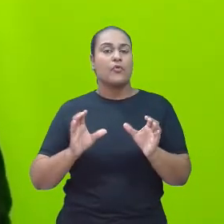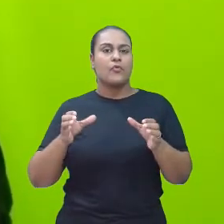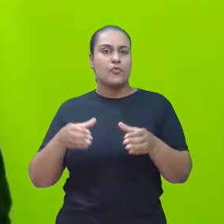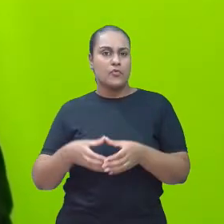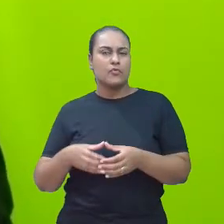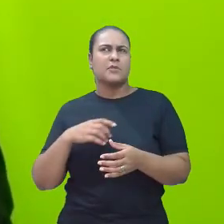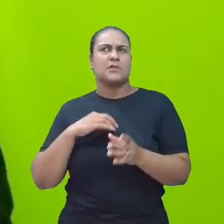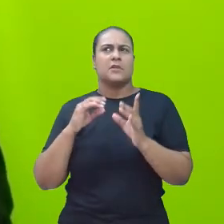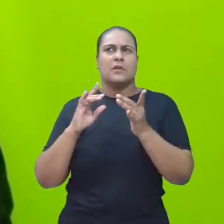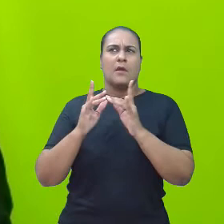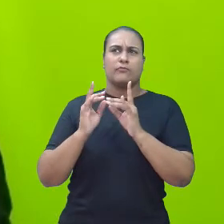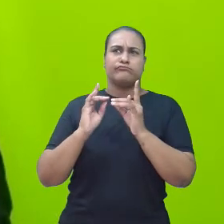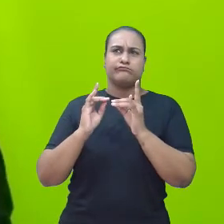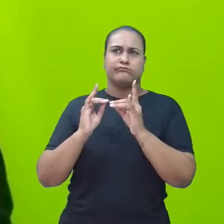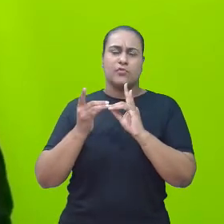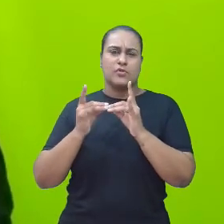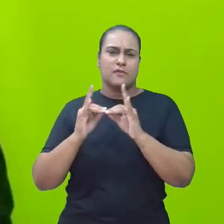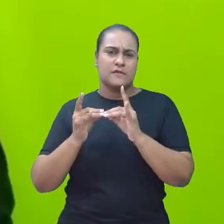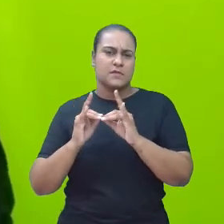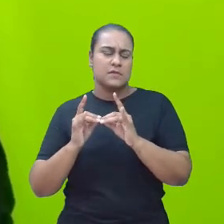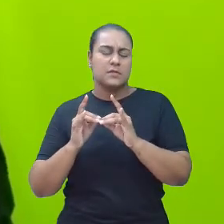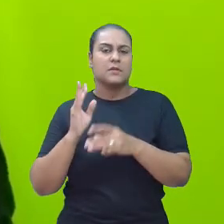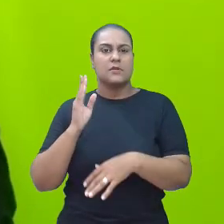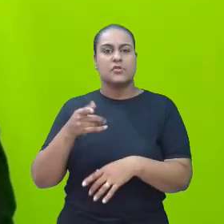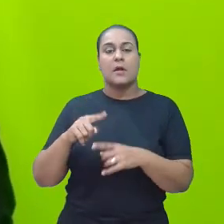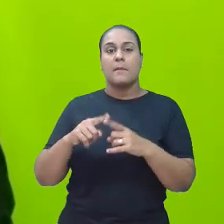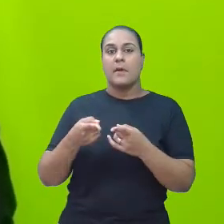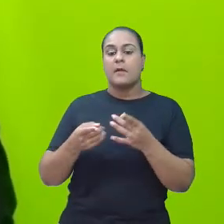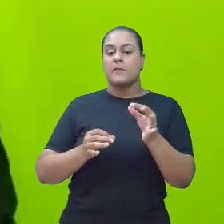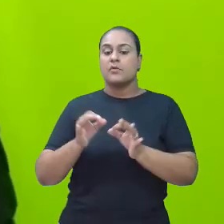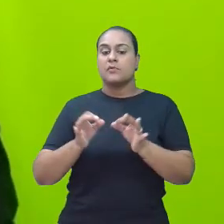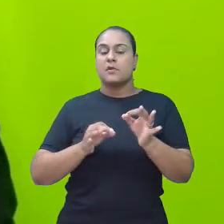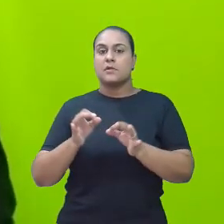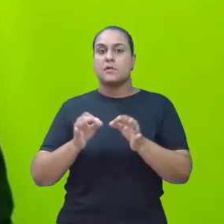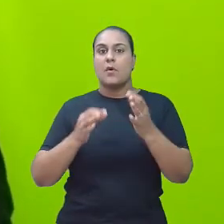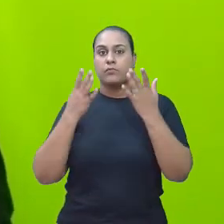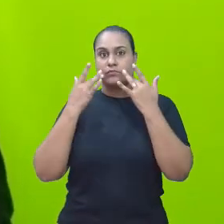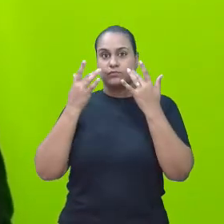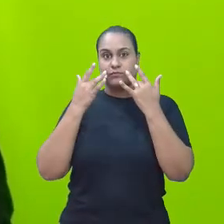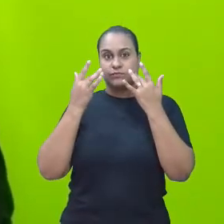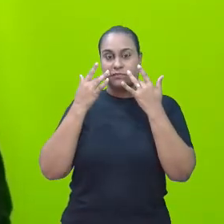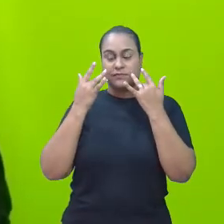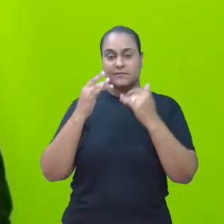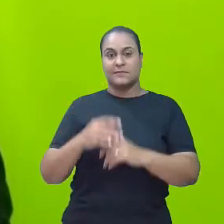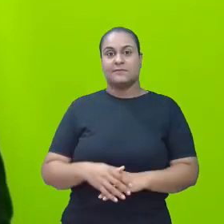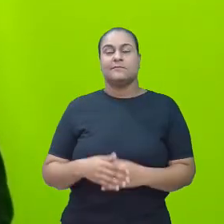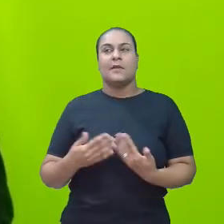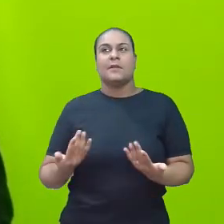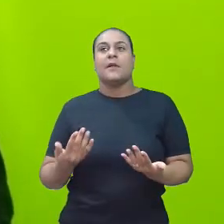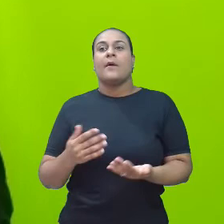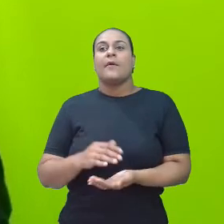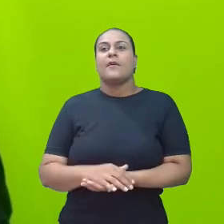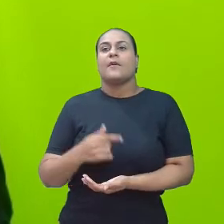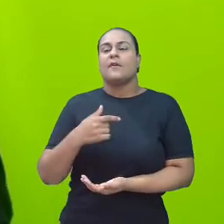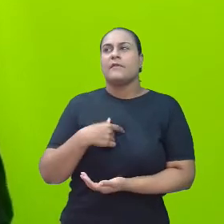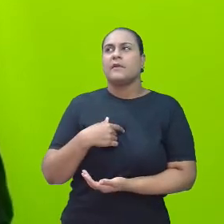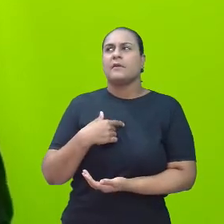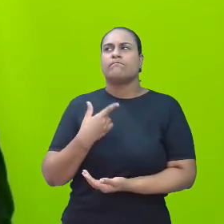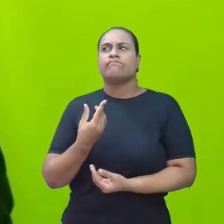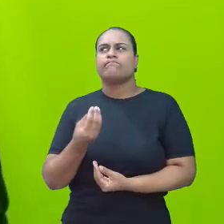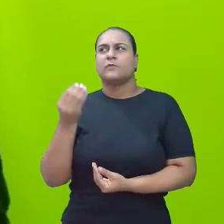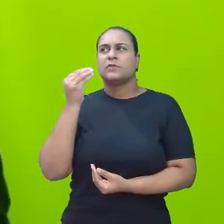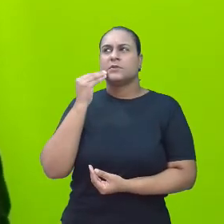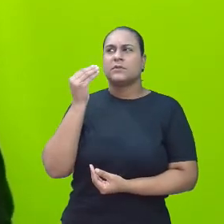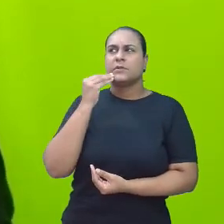oficinas, e aí nos convidou para a montagem desse espetáculo. E eu fiquei assim, puxa, bem que eu podia tentar